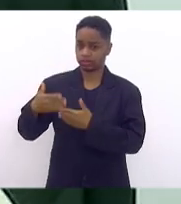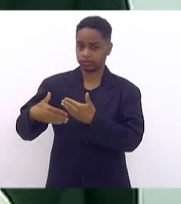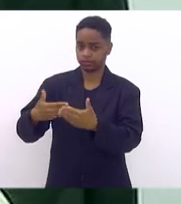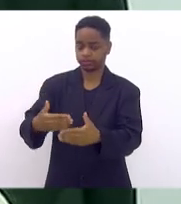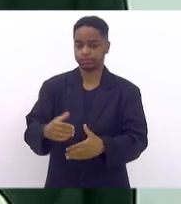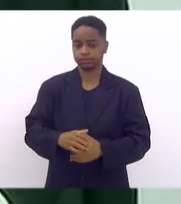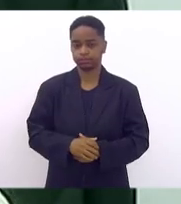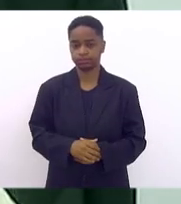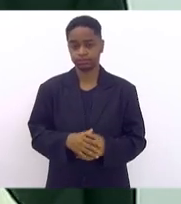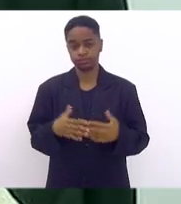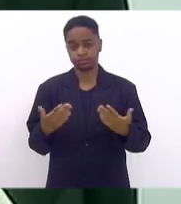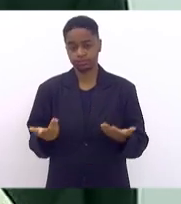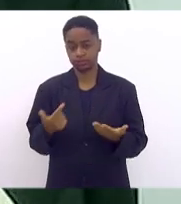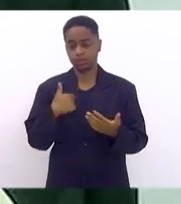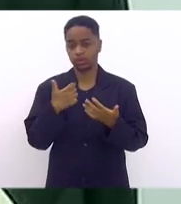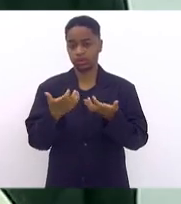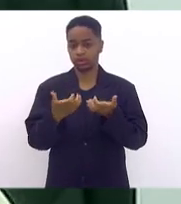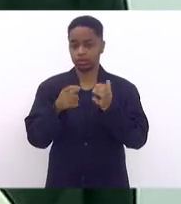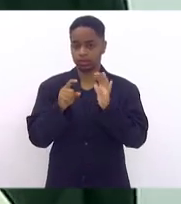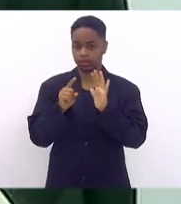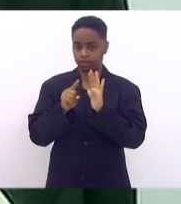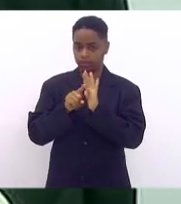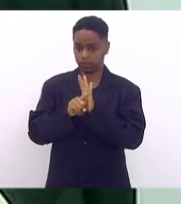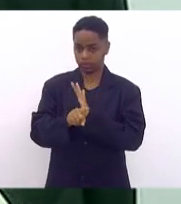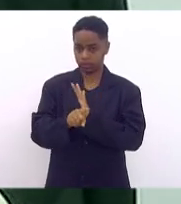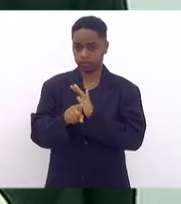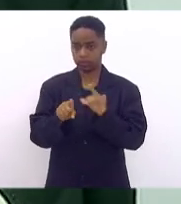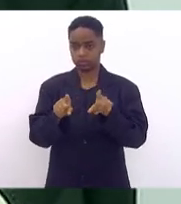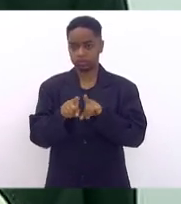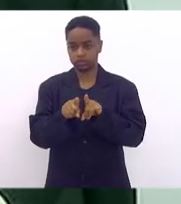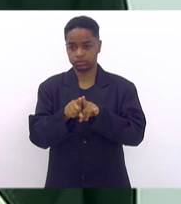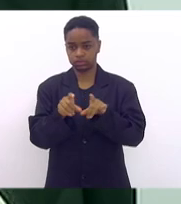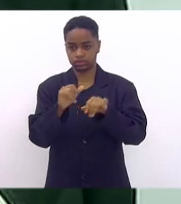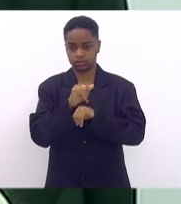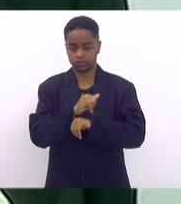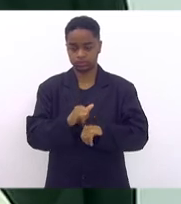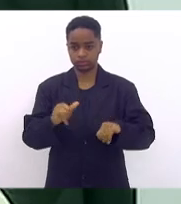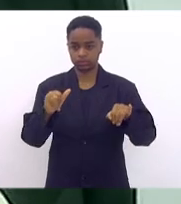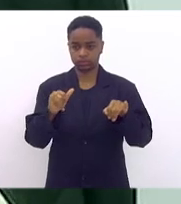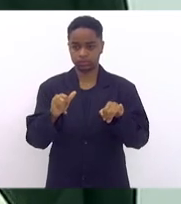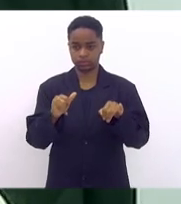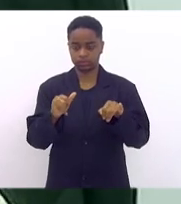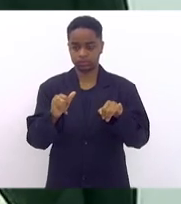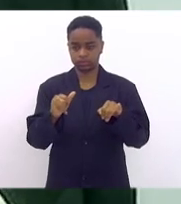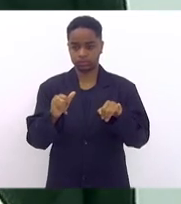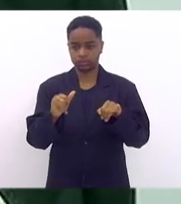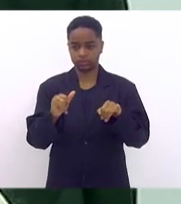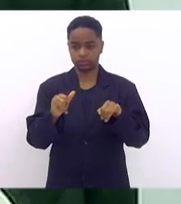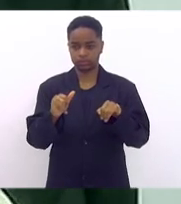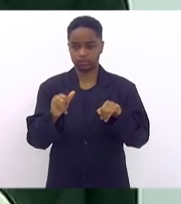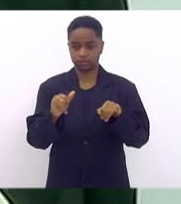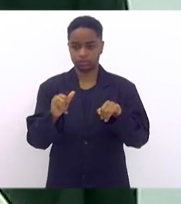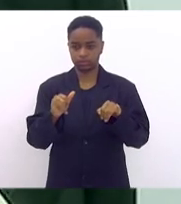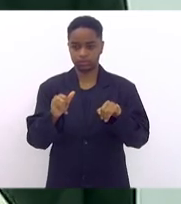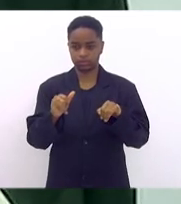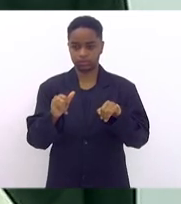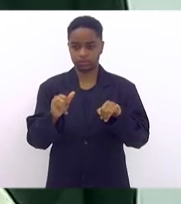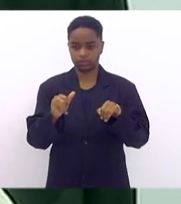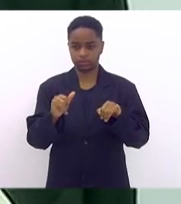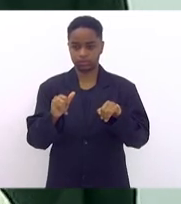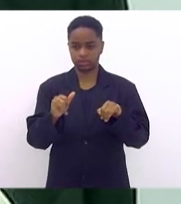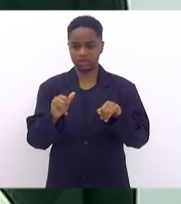não era fazer uma pergunta, dizer que a preleção foi muito, muito clara, muito precisa,